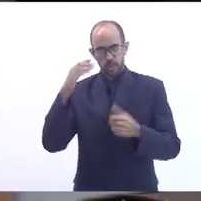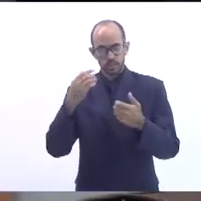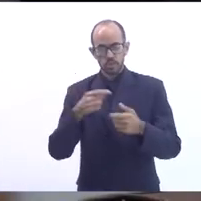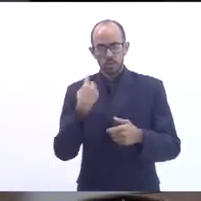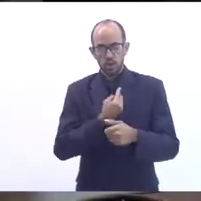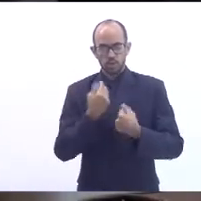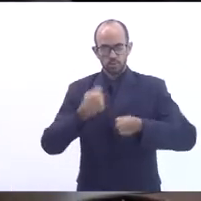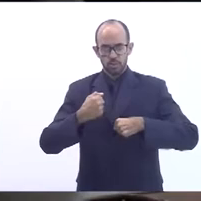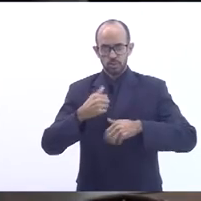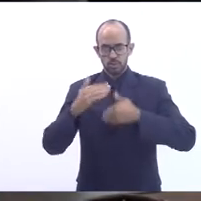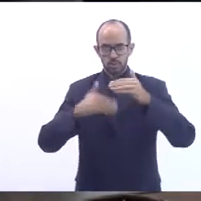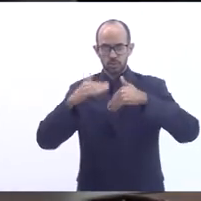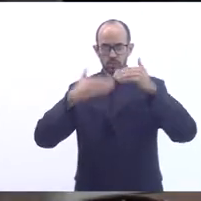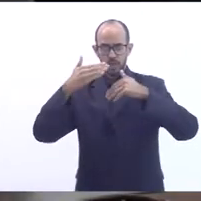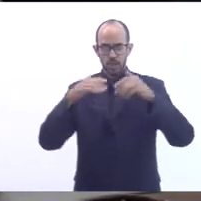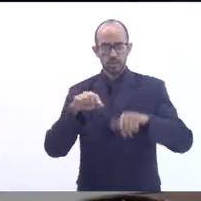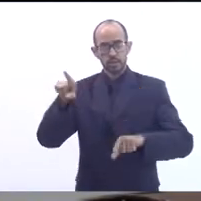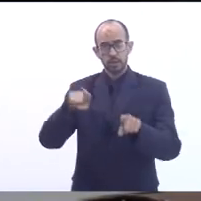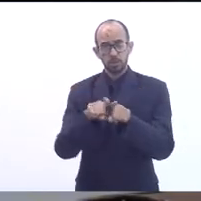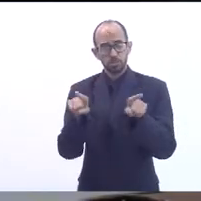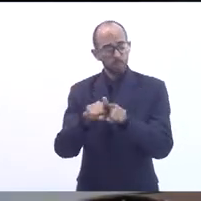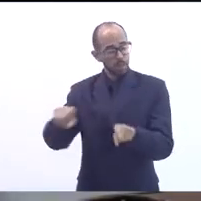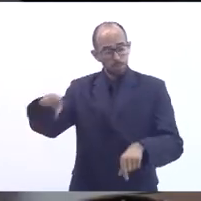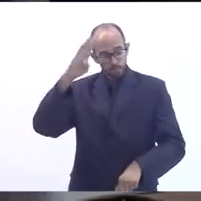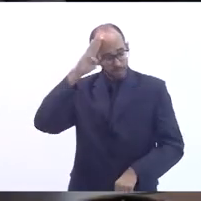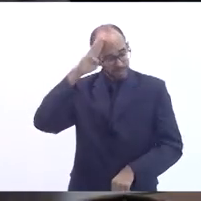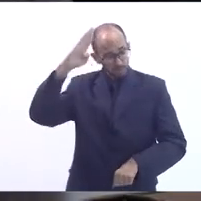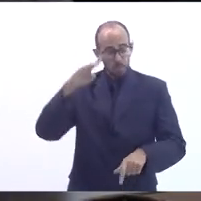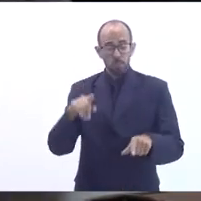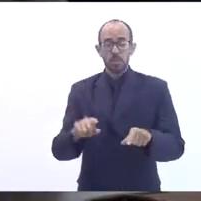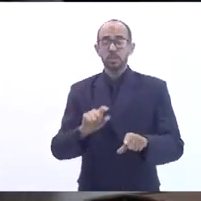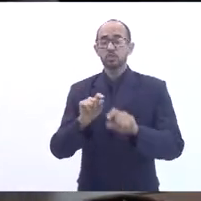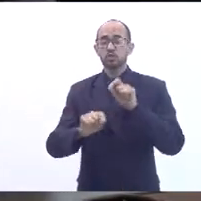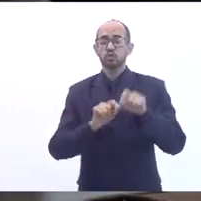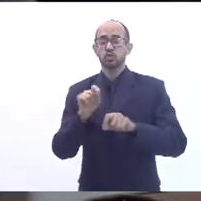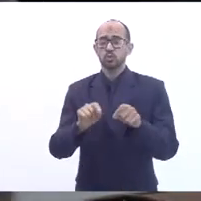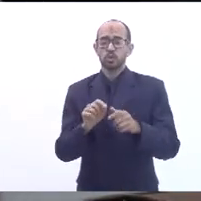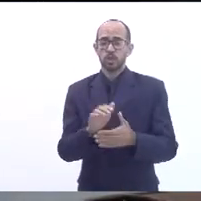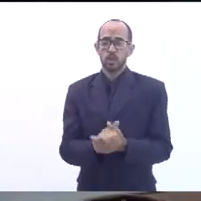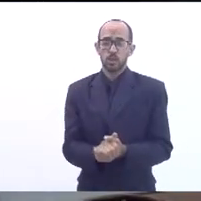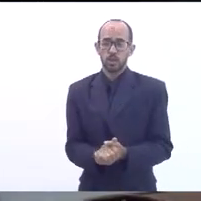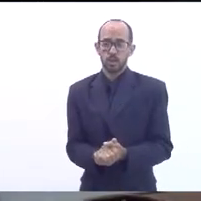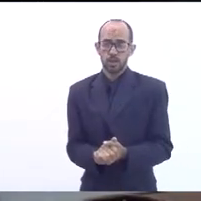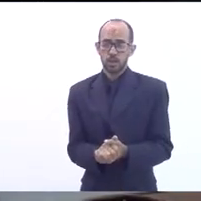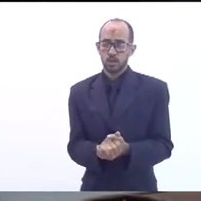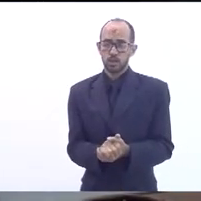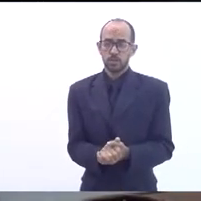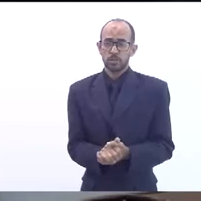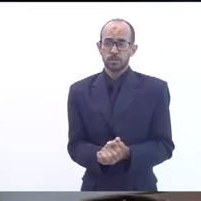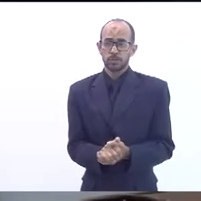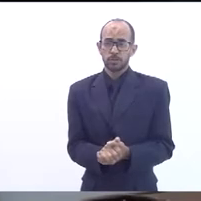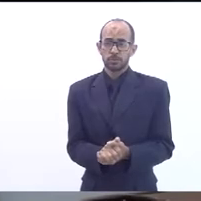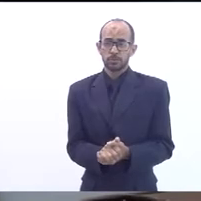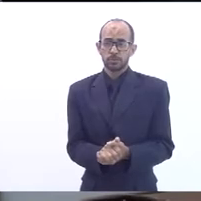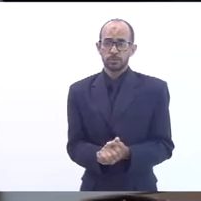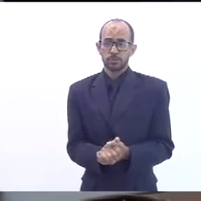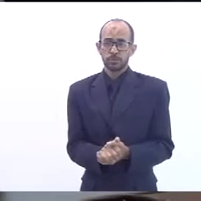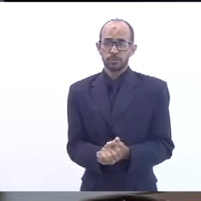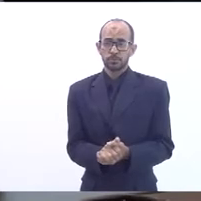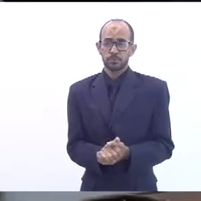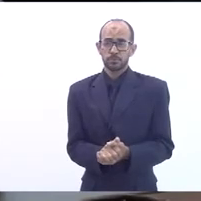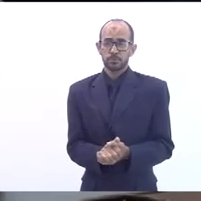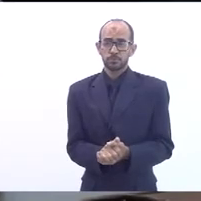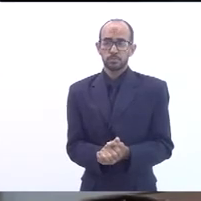avançando é ir principalmente também e esse é um ponto a chave